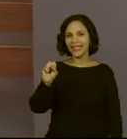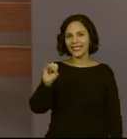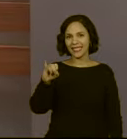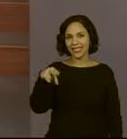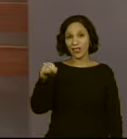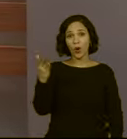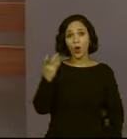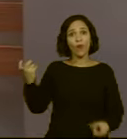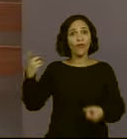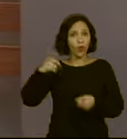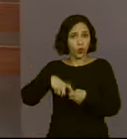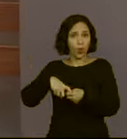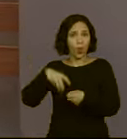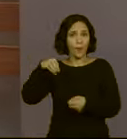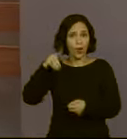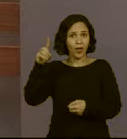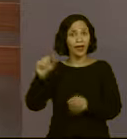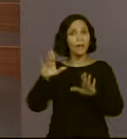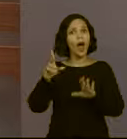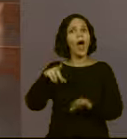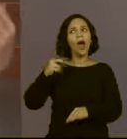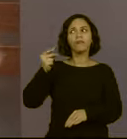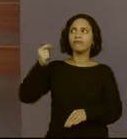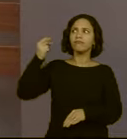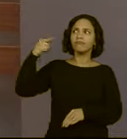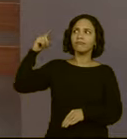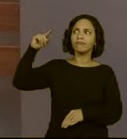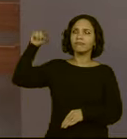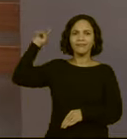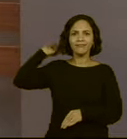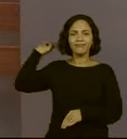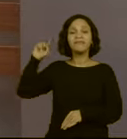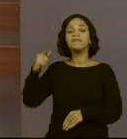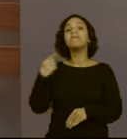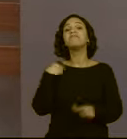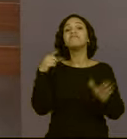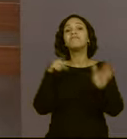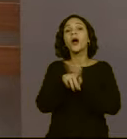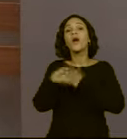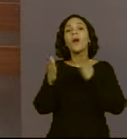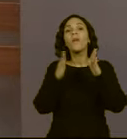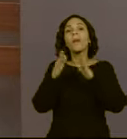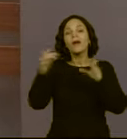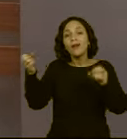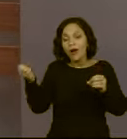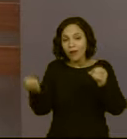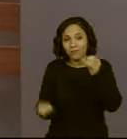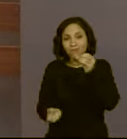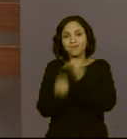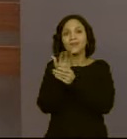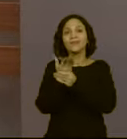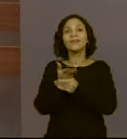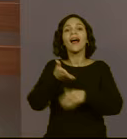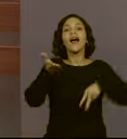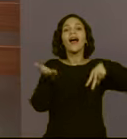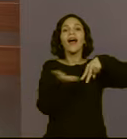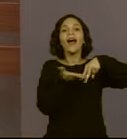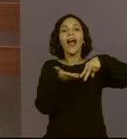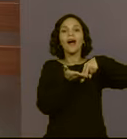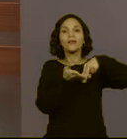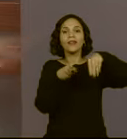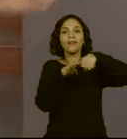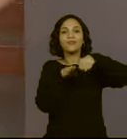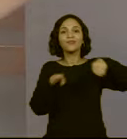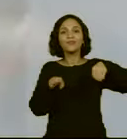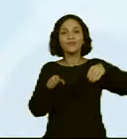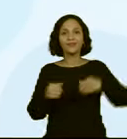ele não é dos tempos atuais ele é de algumas Décadas atrás que década que foi lançada a calça boca de sino responde